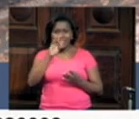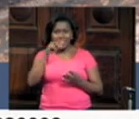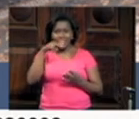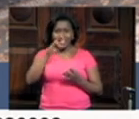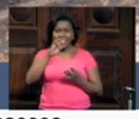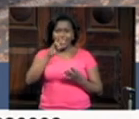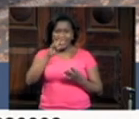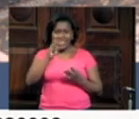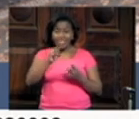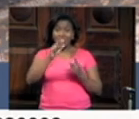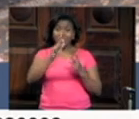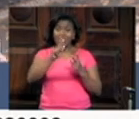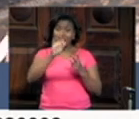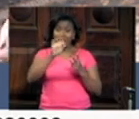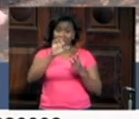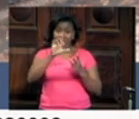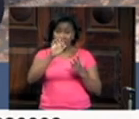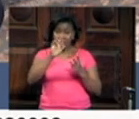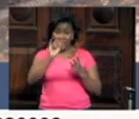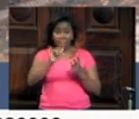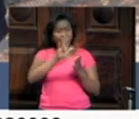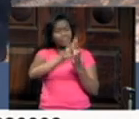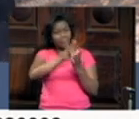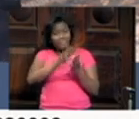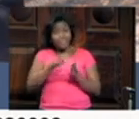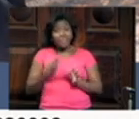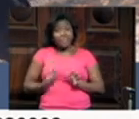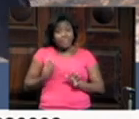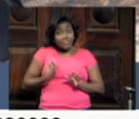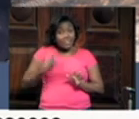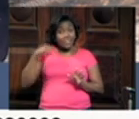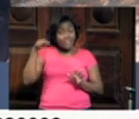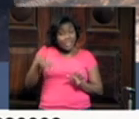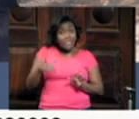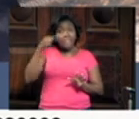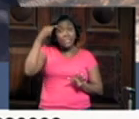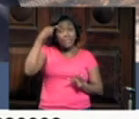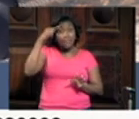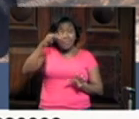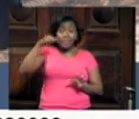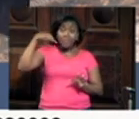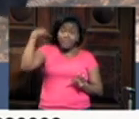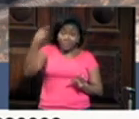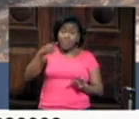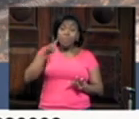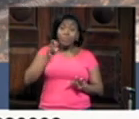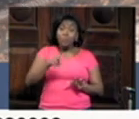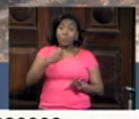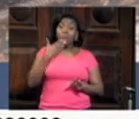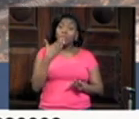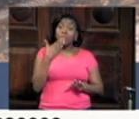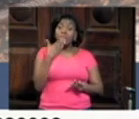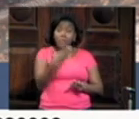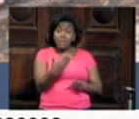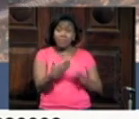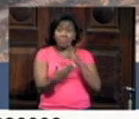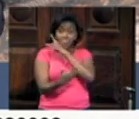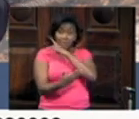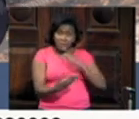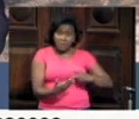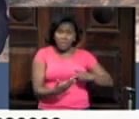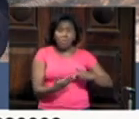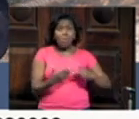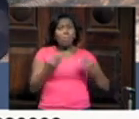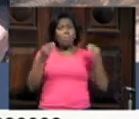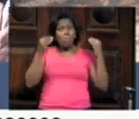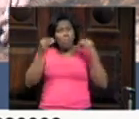de Anchieta, o Mr. Jack, pela presença. E na semana que vem, eu vou fazer uma solicitação a essa presidência que coloque